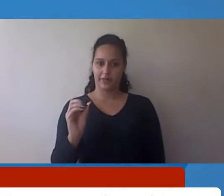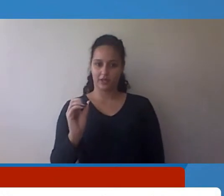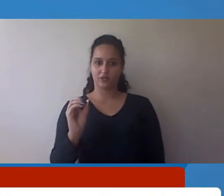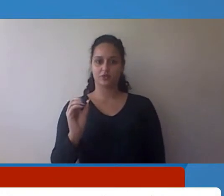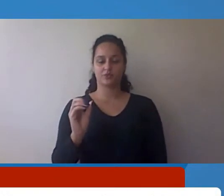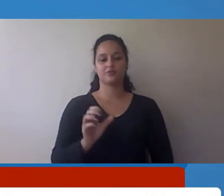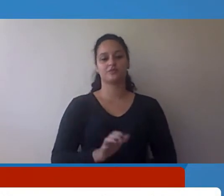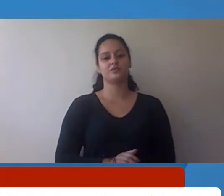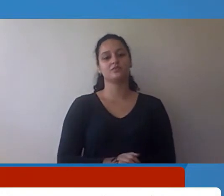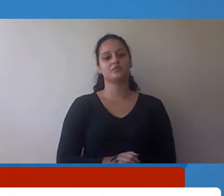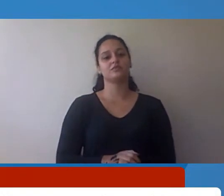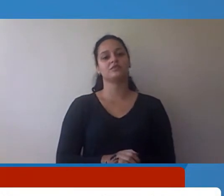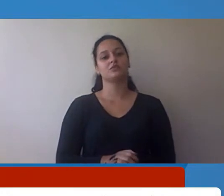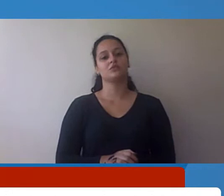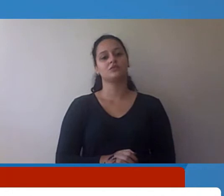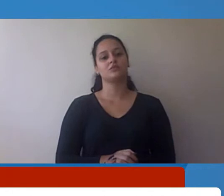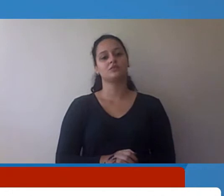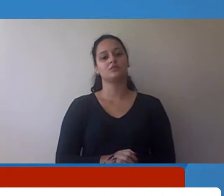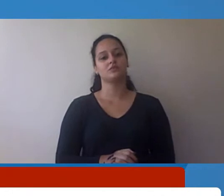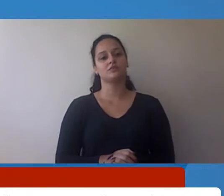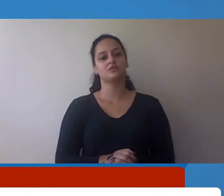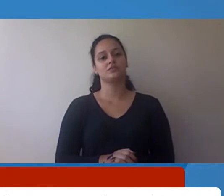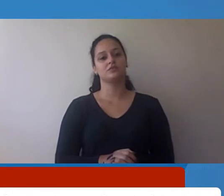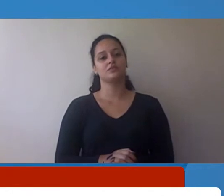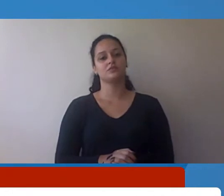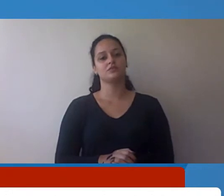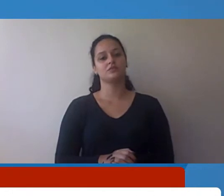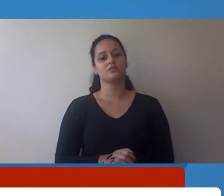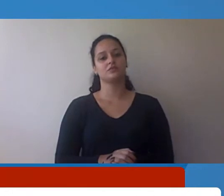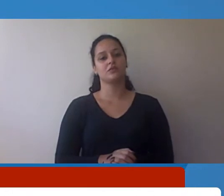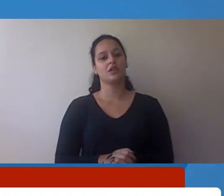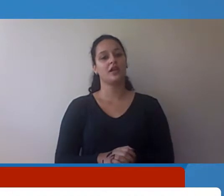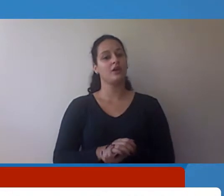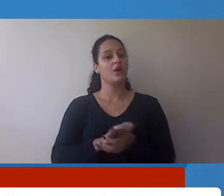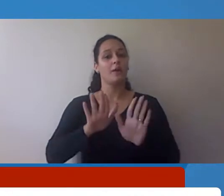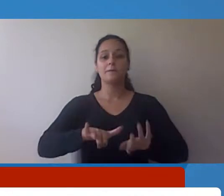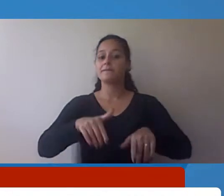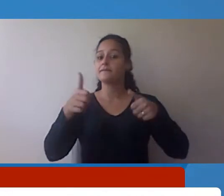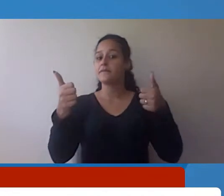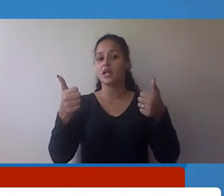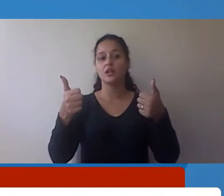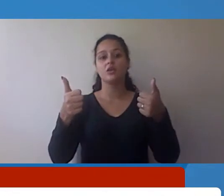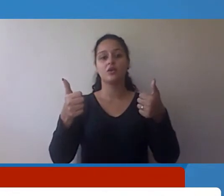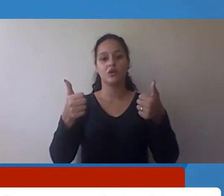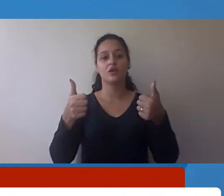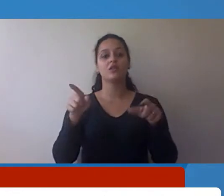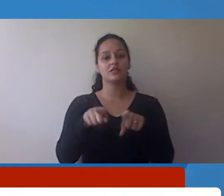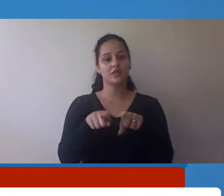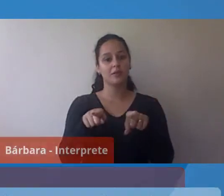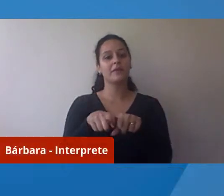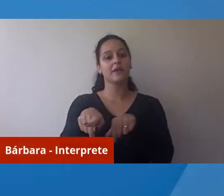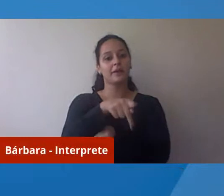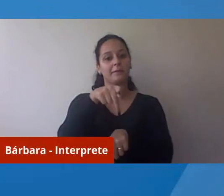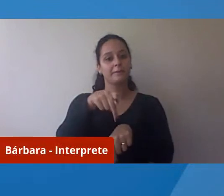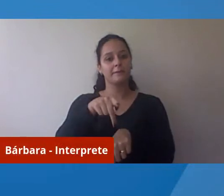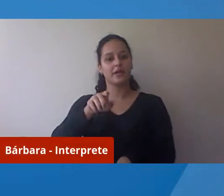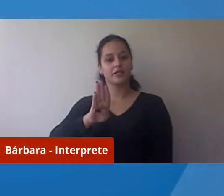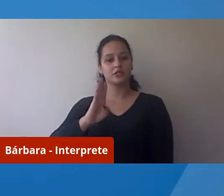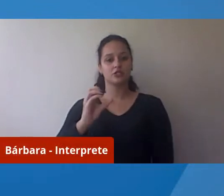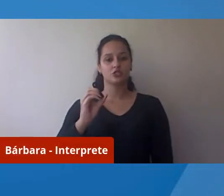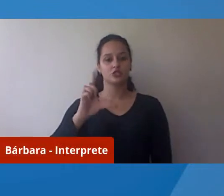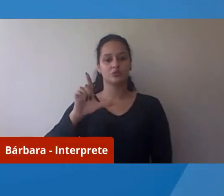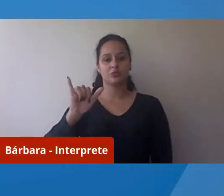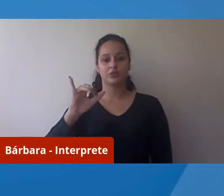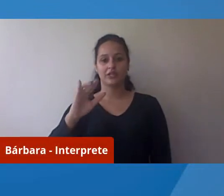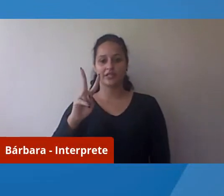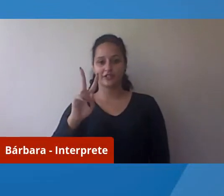distribuição de renda. Da mesma maneira, na Bolívia, deram um golpe, como no Brasil,